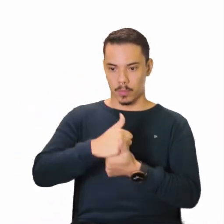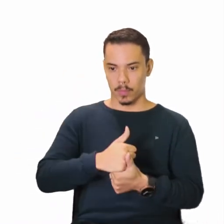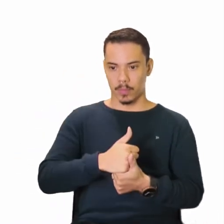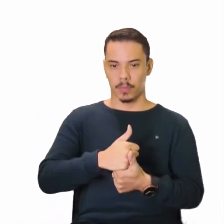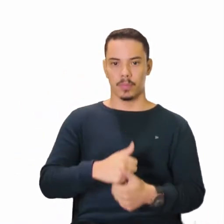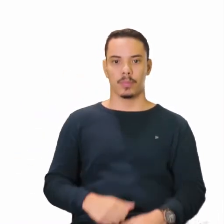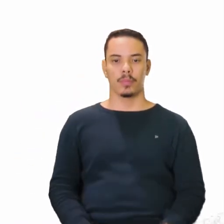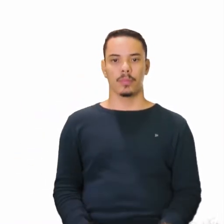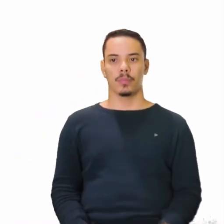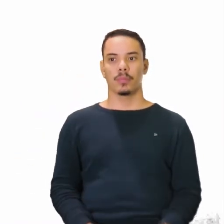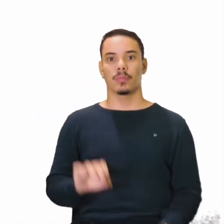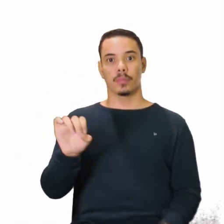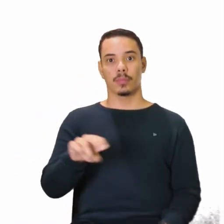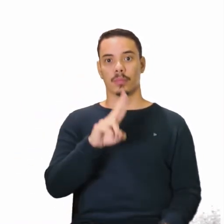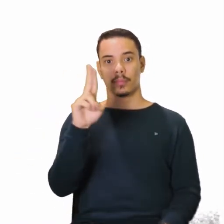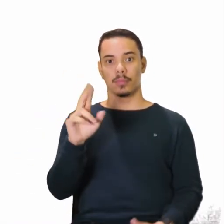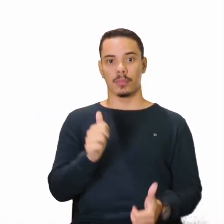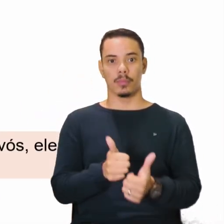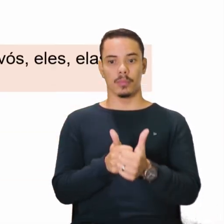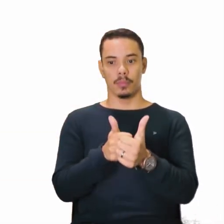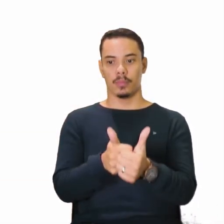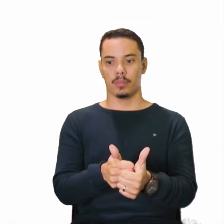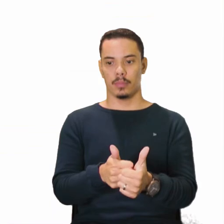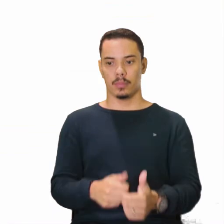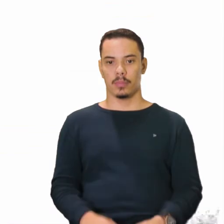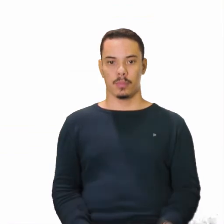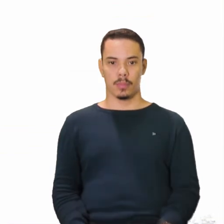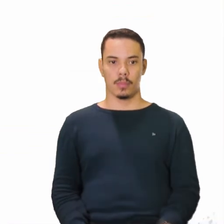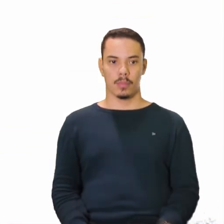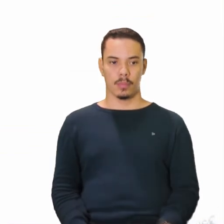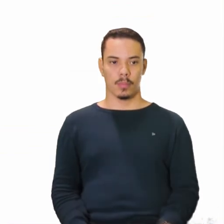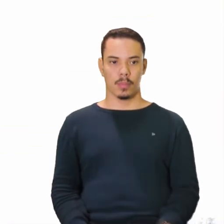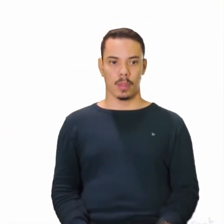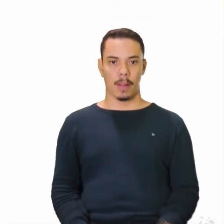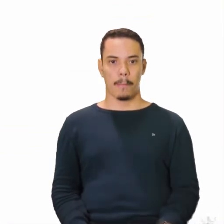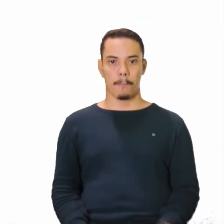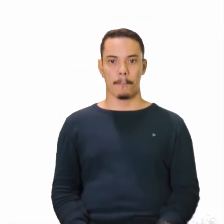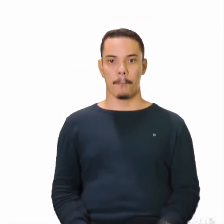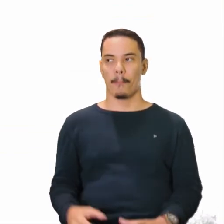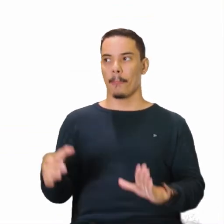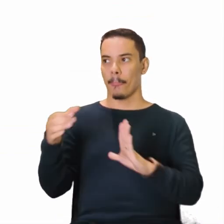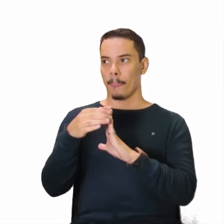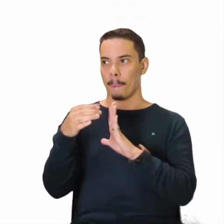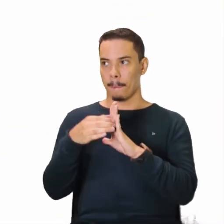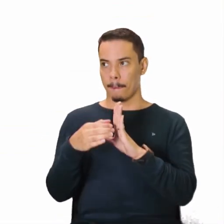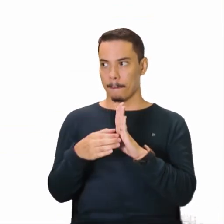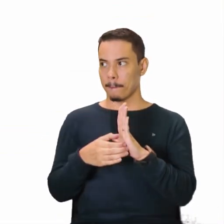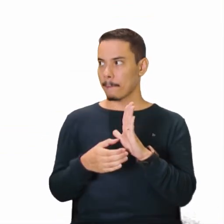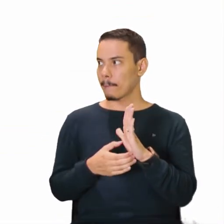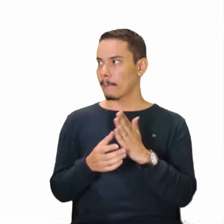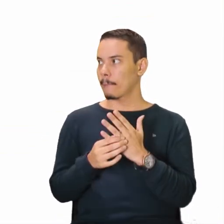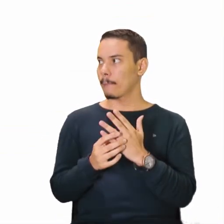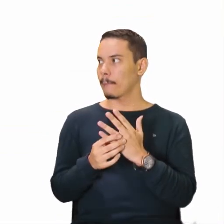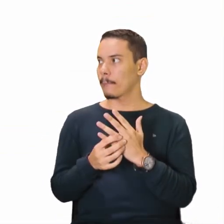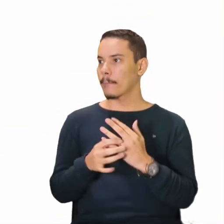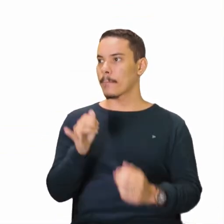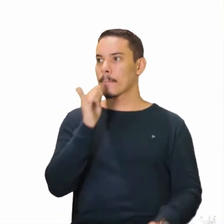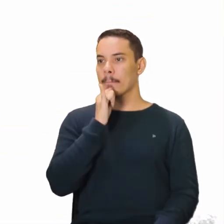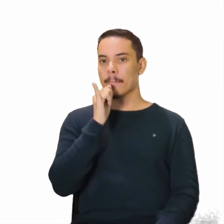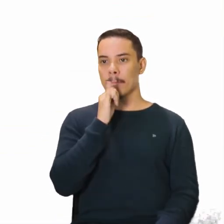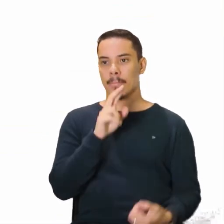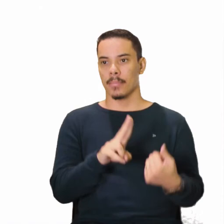beleza? Ou okay. acompanhar. Ou acompanha, isso mesmo. Agora nós temos a classificação dos pronomes. Por exemplo, nós temos